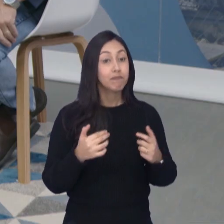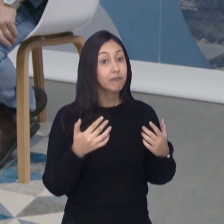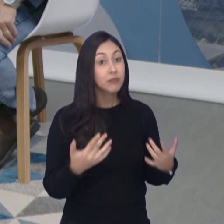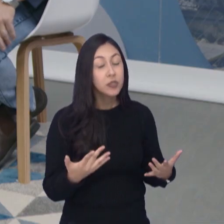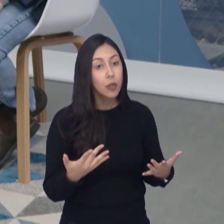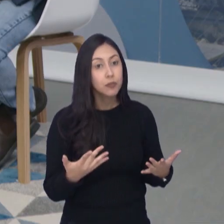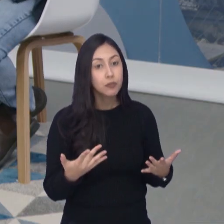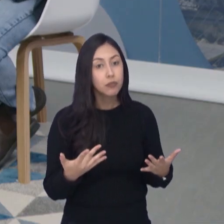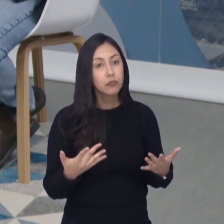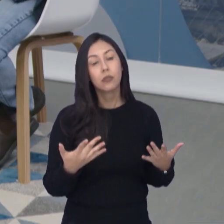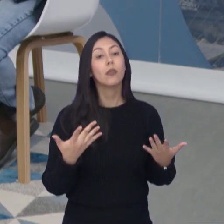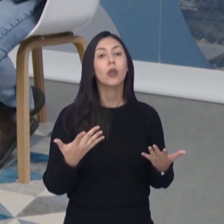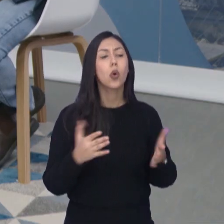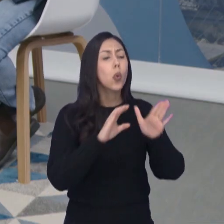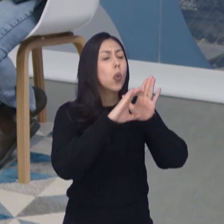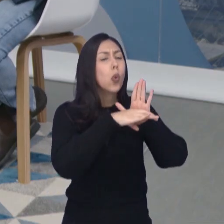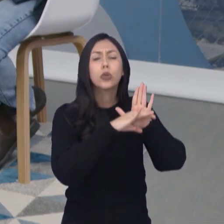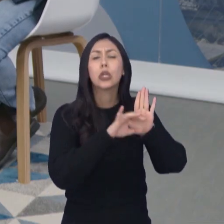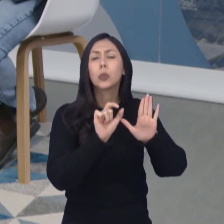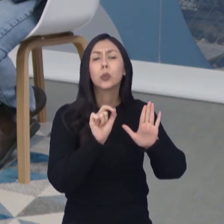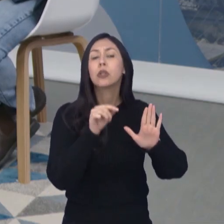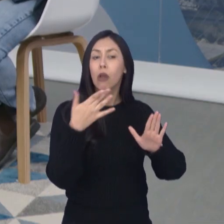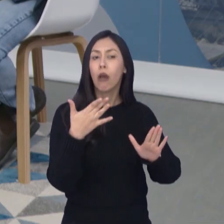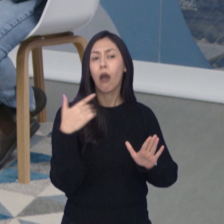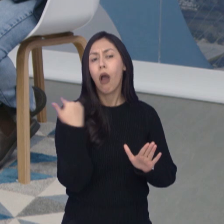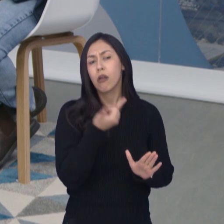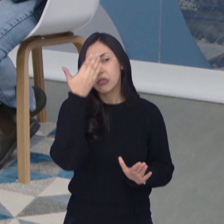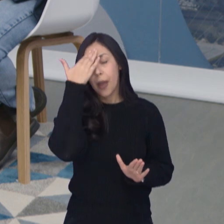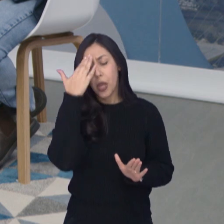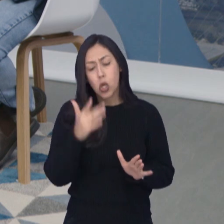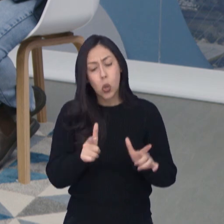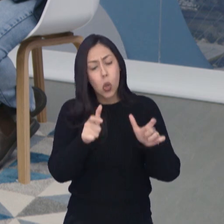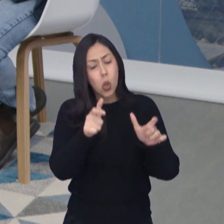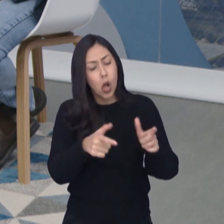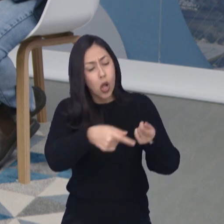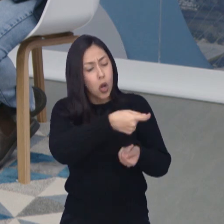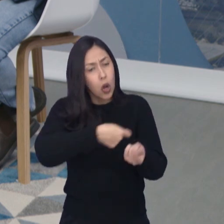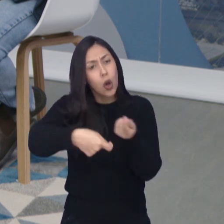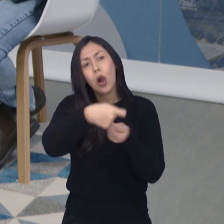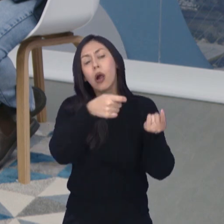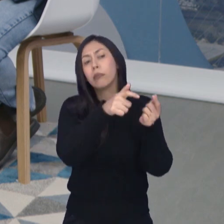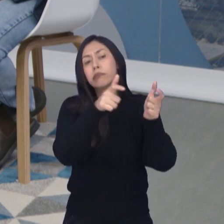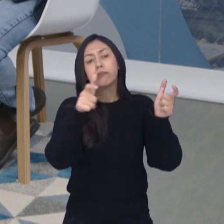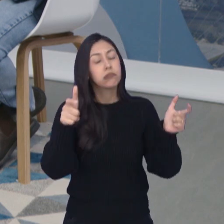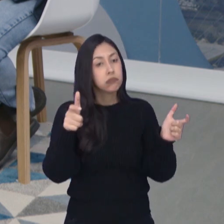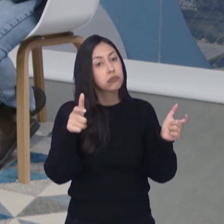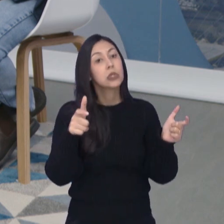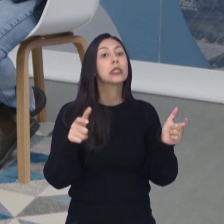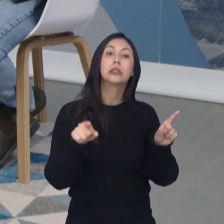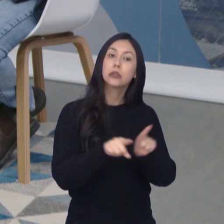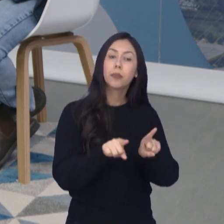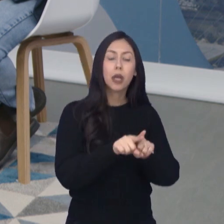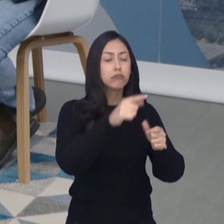é exatamente isso. Qual que é o conceito? A gente sabe que economia local é um tema muito amplo, né? E vários outros